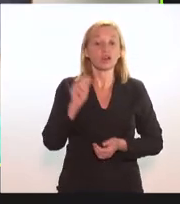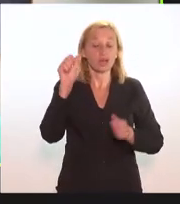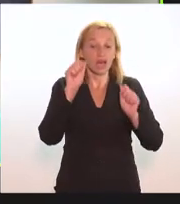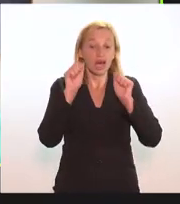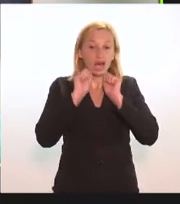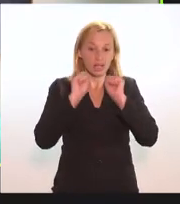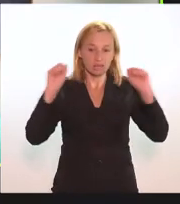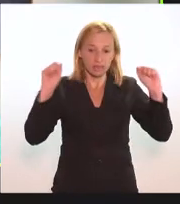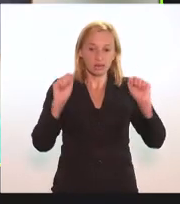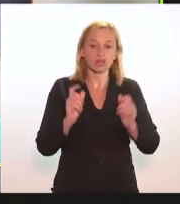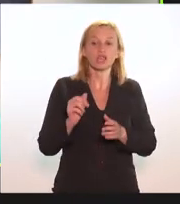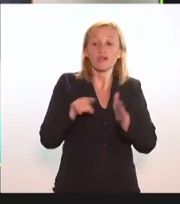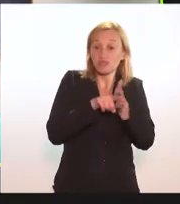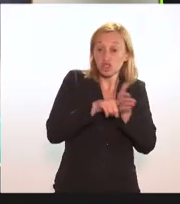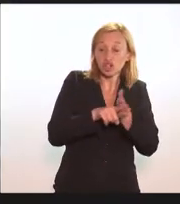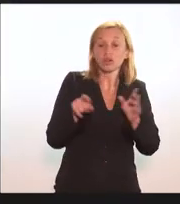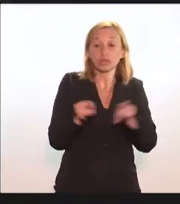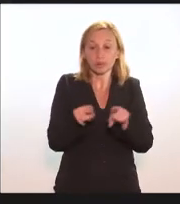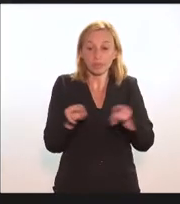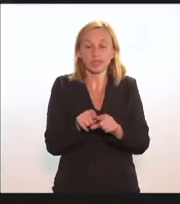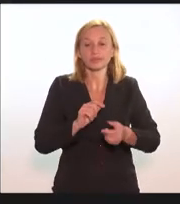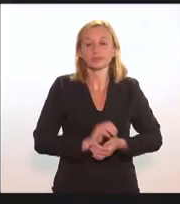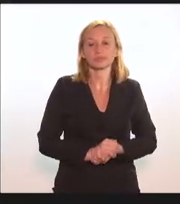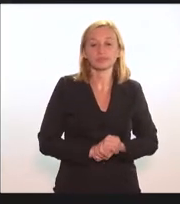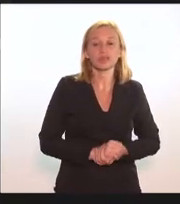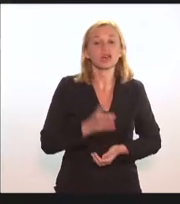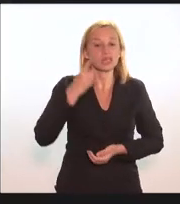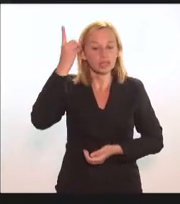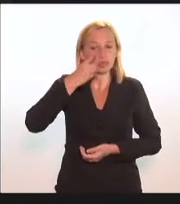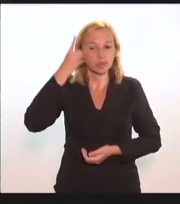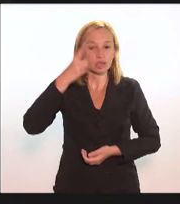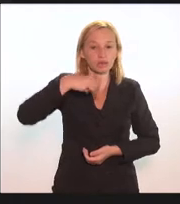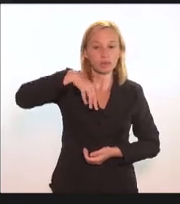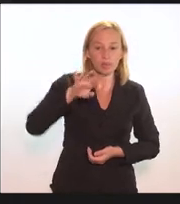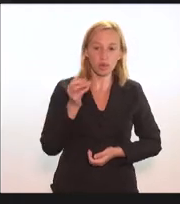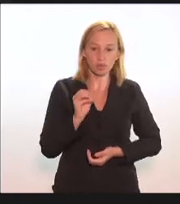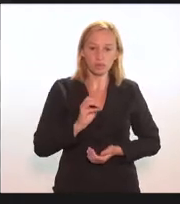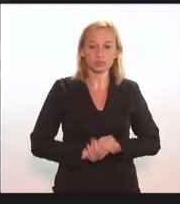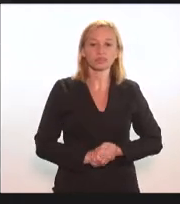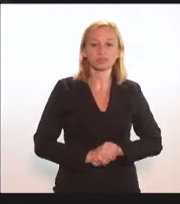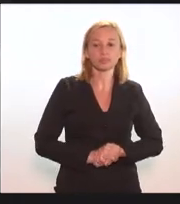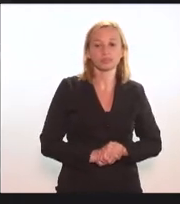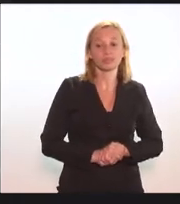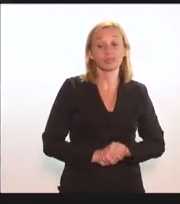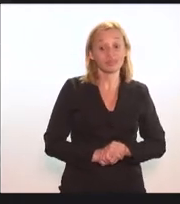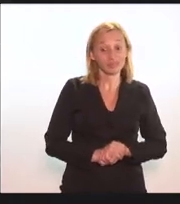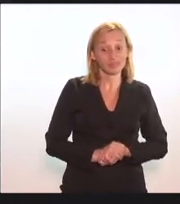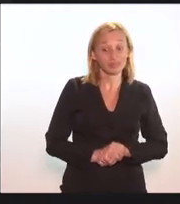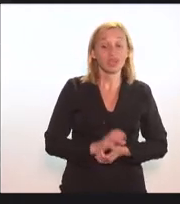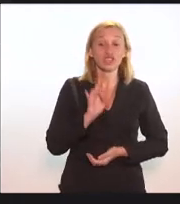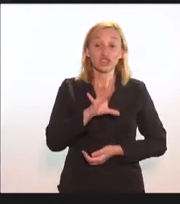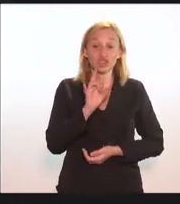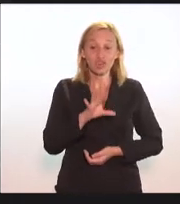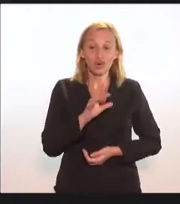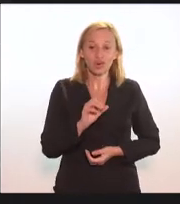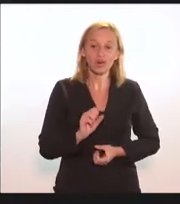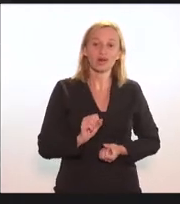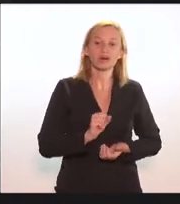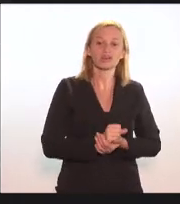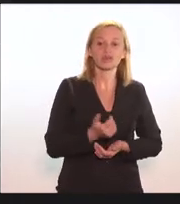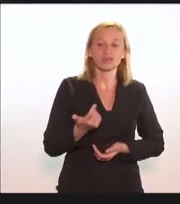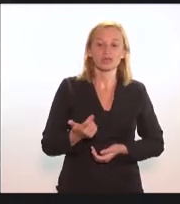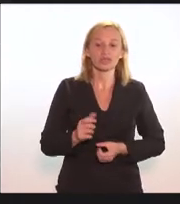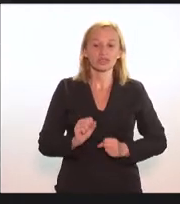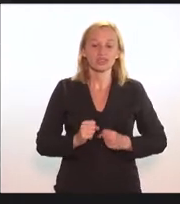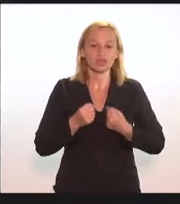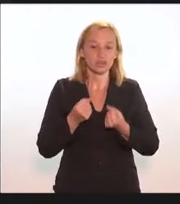de, fiscal presidida pelo deputado Mauro Osório. Só reforçando a sua